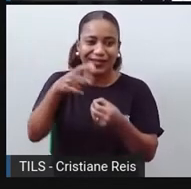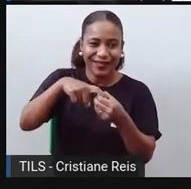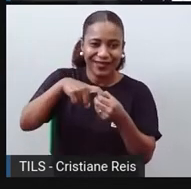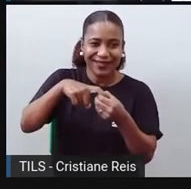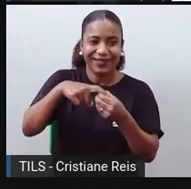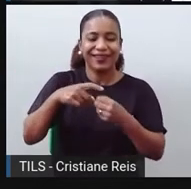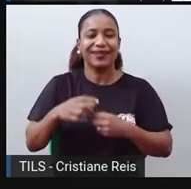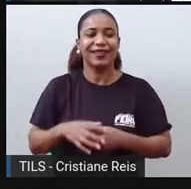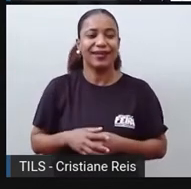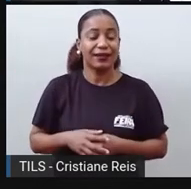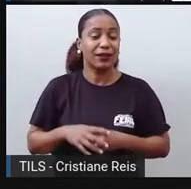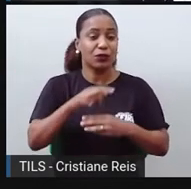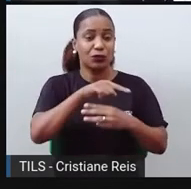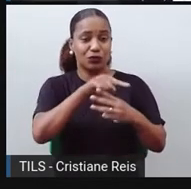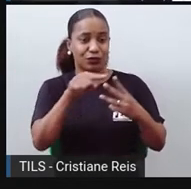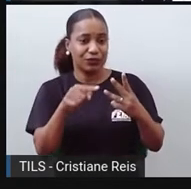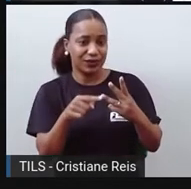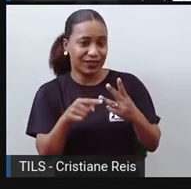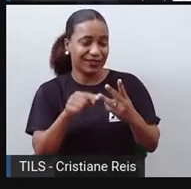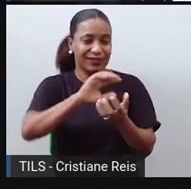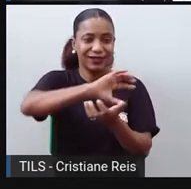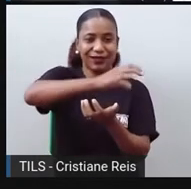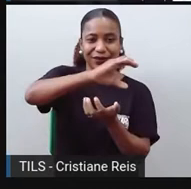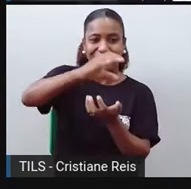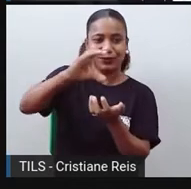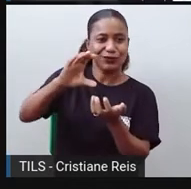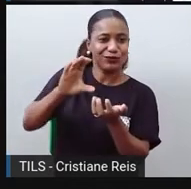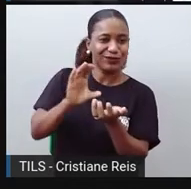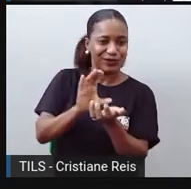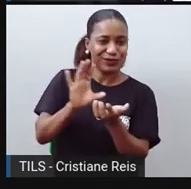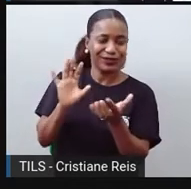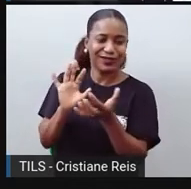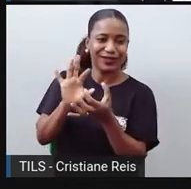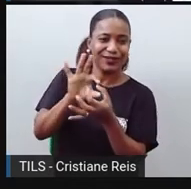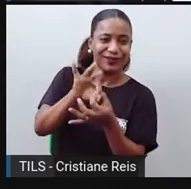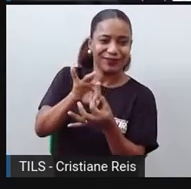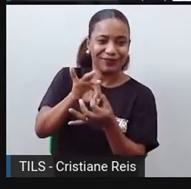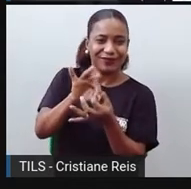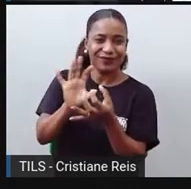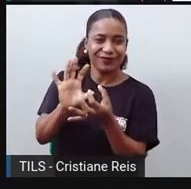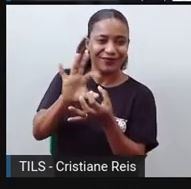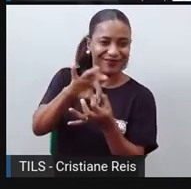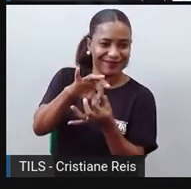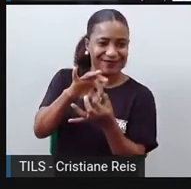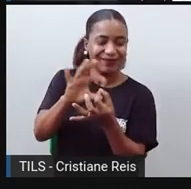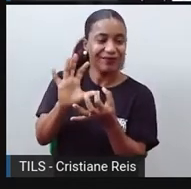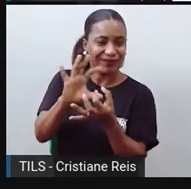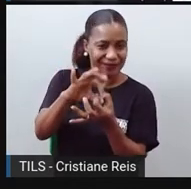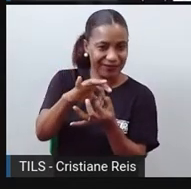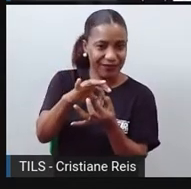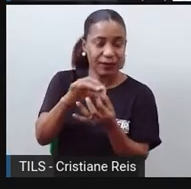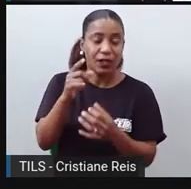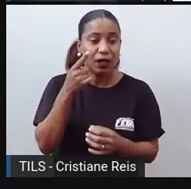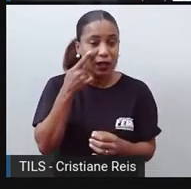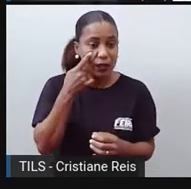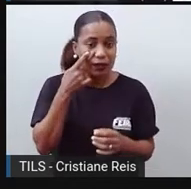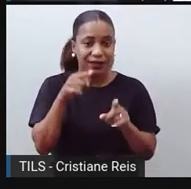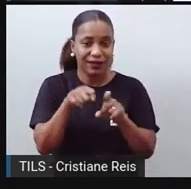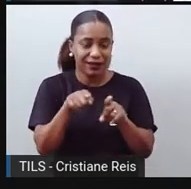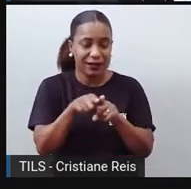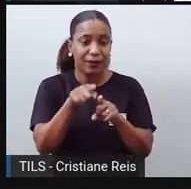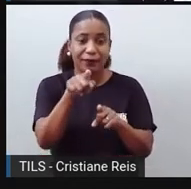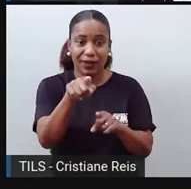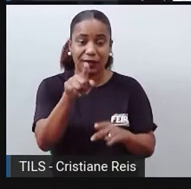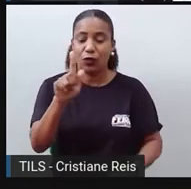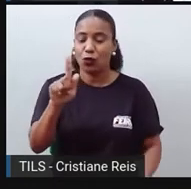né, dos três continentes, e ela passa a ser bastante complicada. Então, a gente tem aqui também, né, a região do Golfo